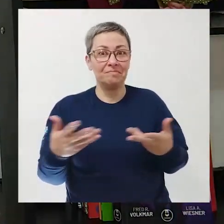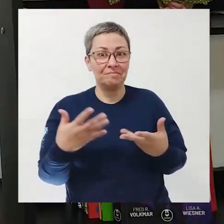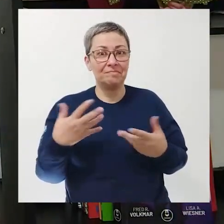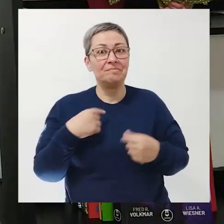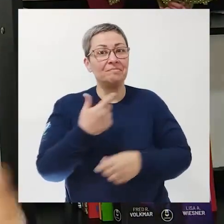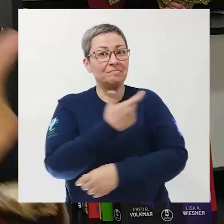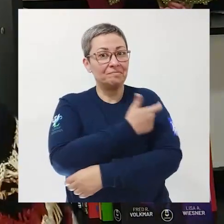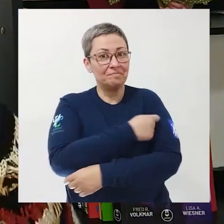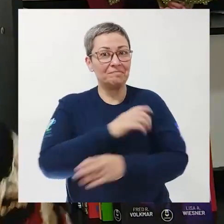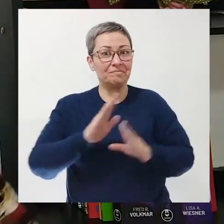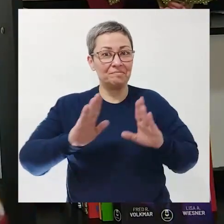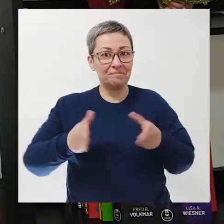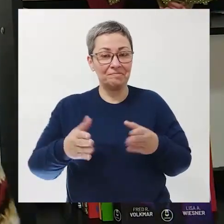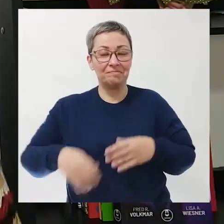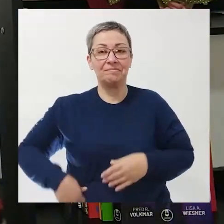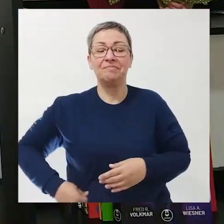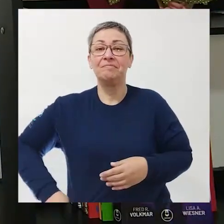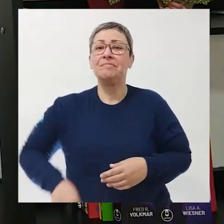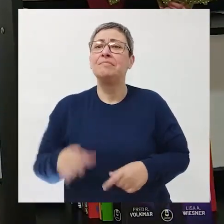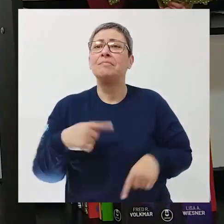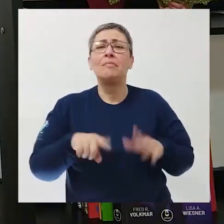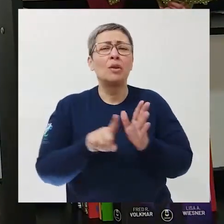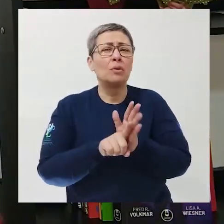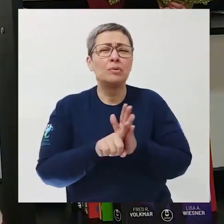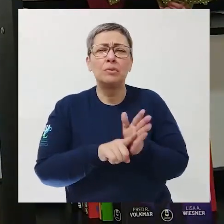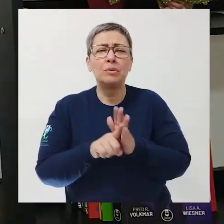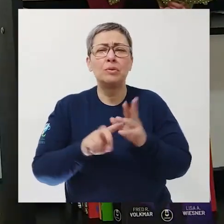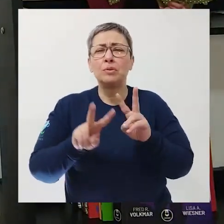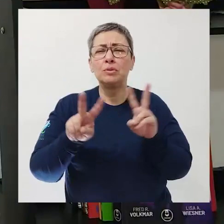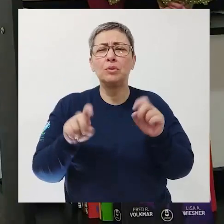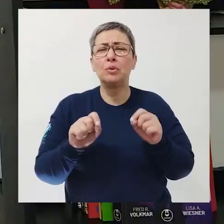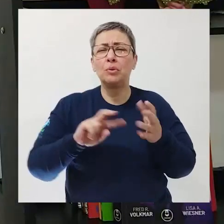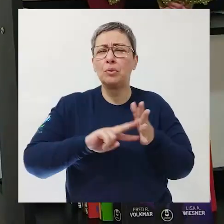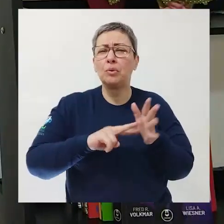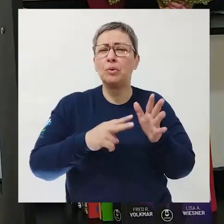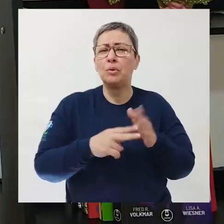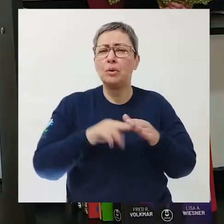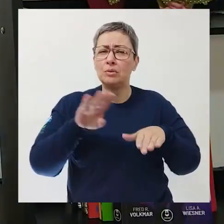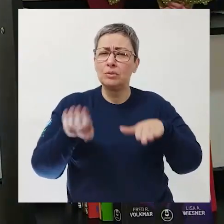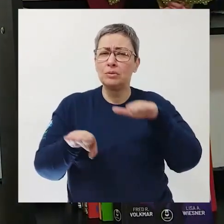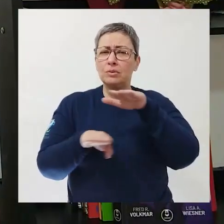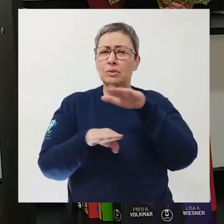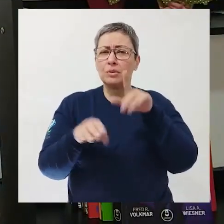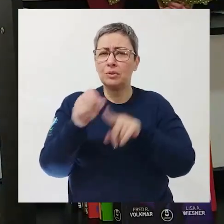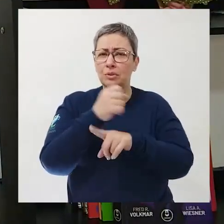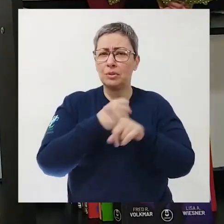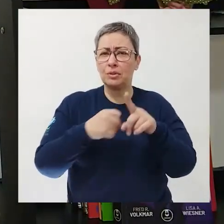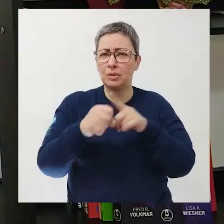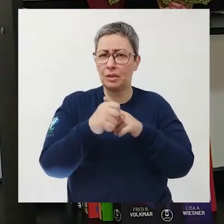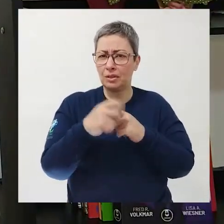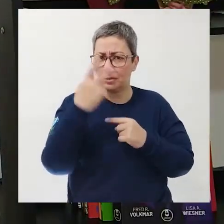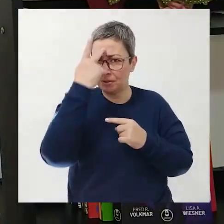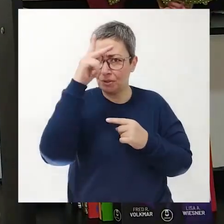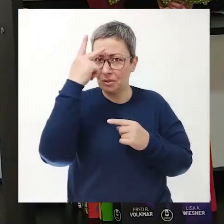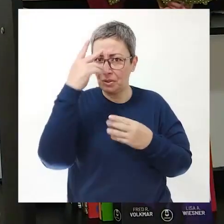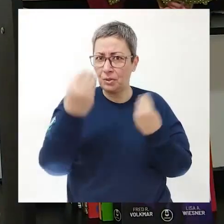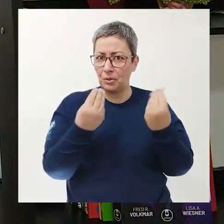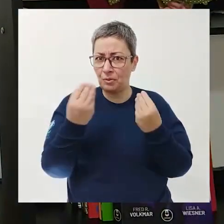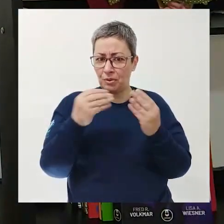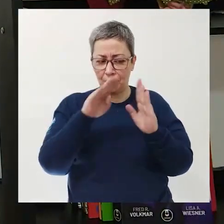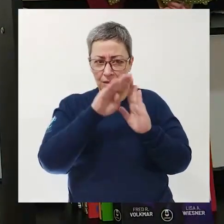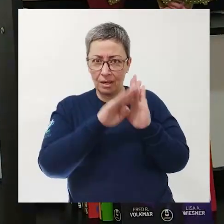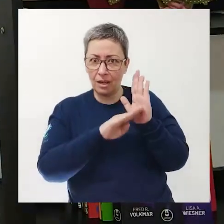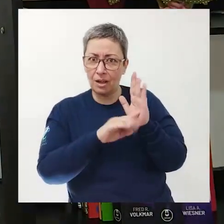muito bem aí se vacinando. E aí, pesquisaram sobre o que quer dizer a desigualdade social para